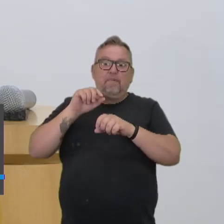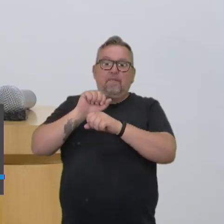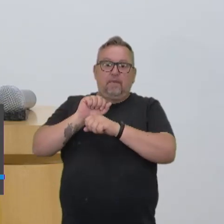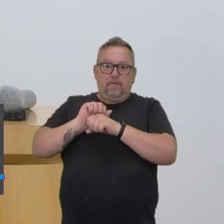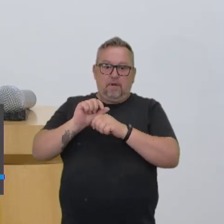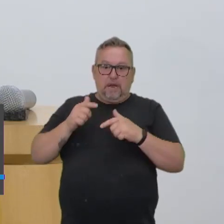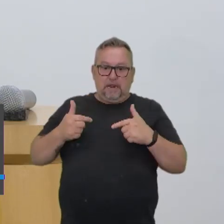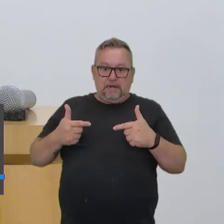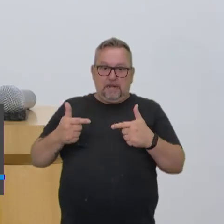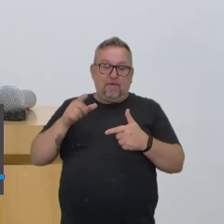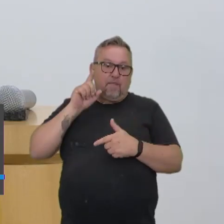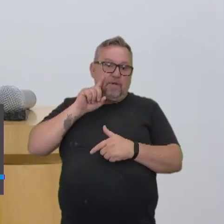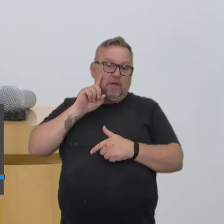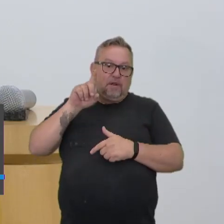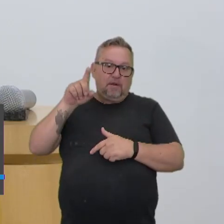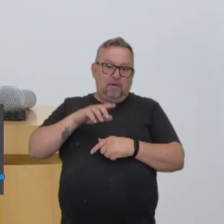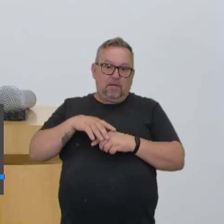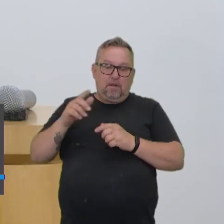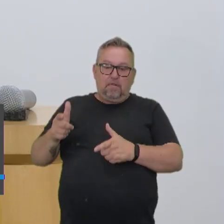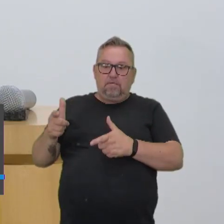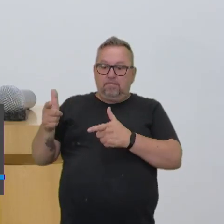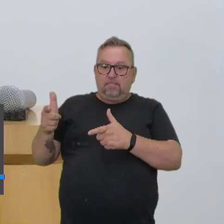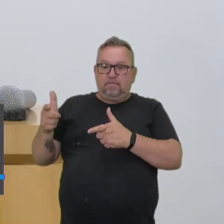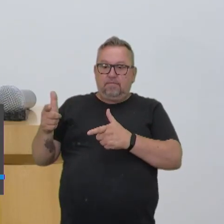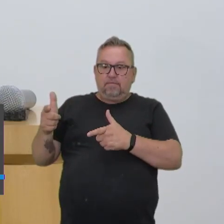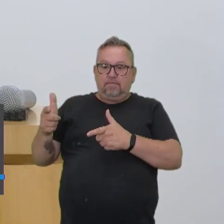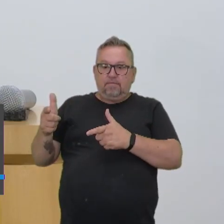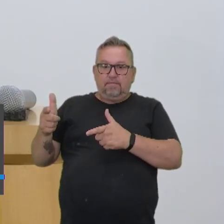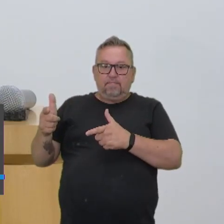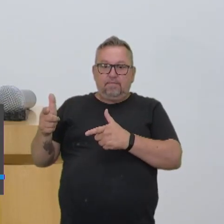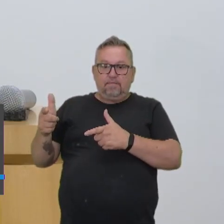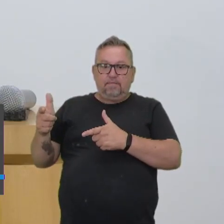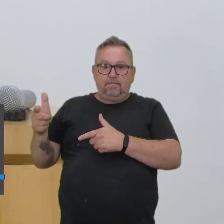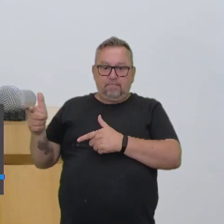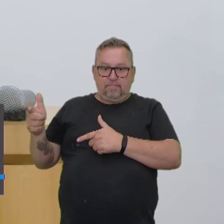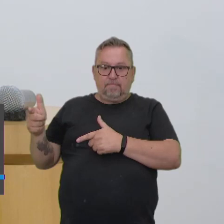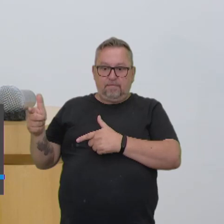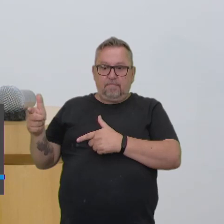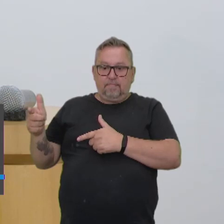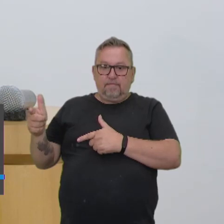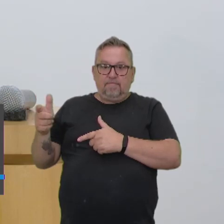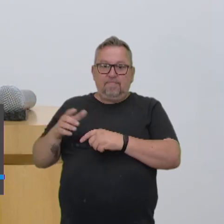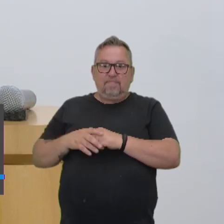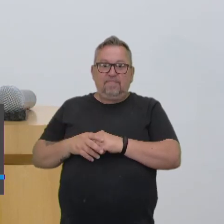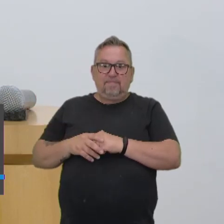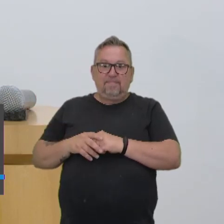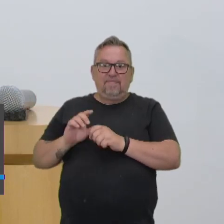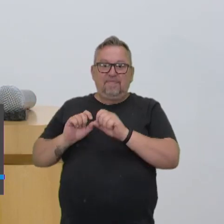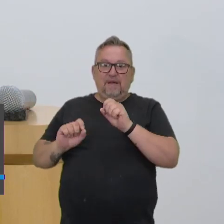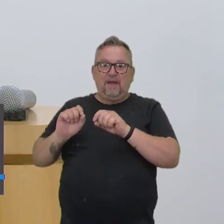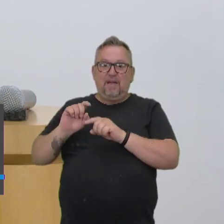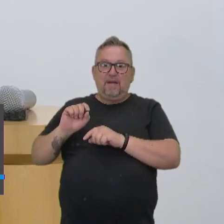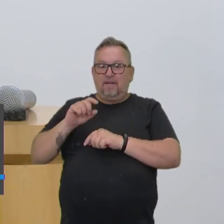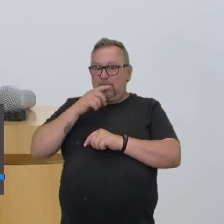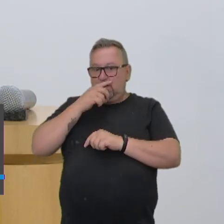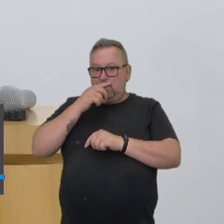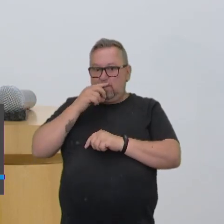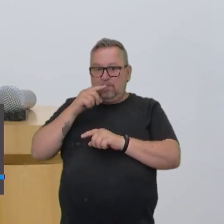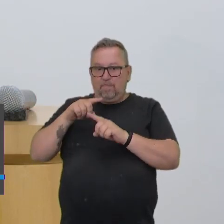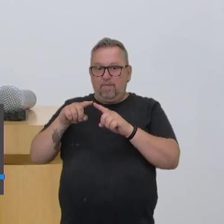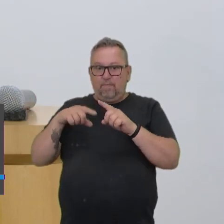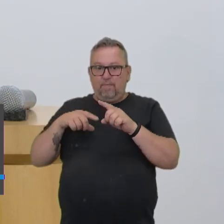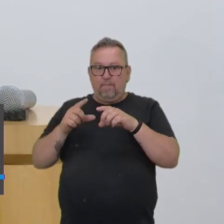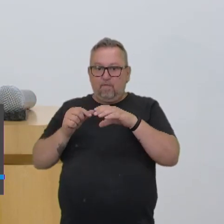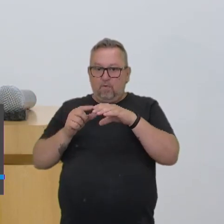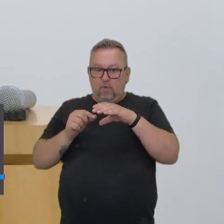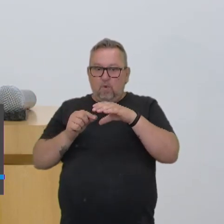Guerra Civil Americana, tá o cara lá com a... Esqueci o nome da arma. Carminha dele lá. Que é uma arma que ela tem uma